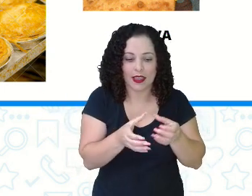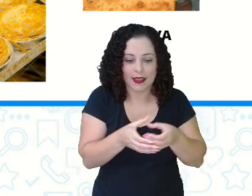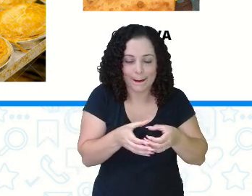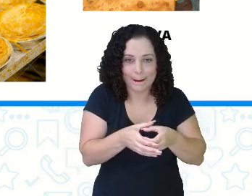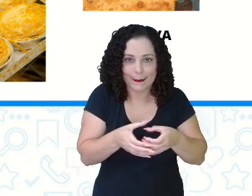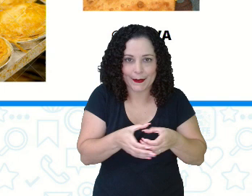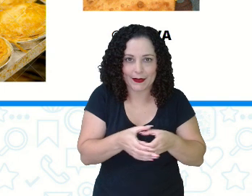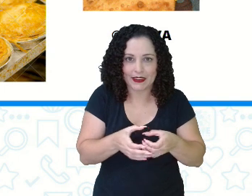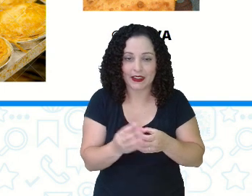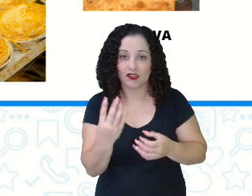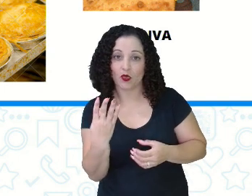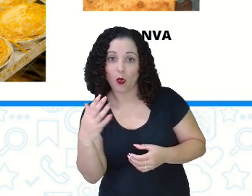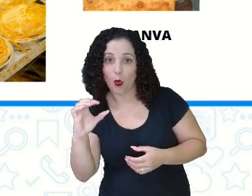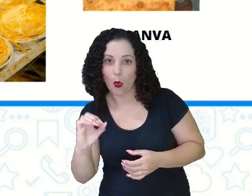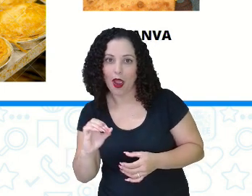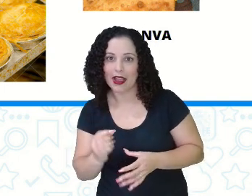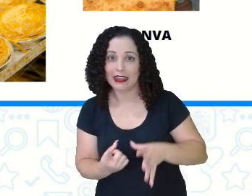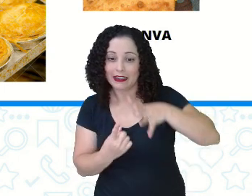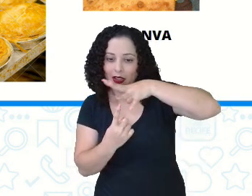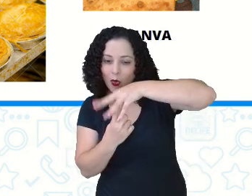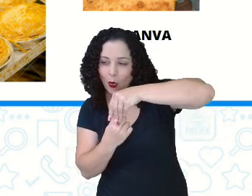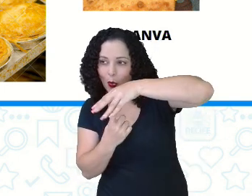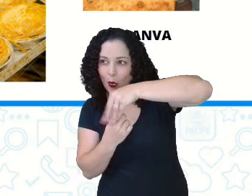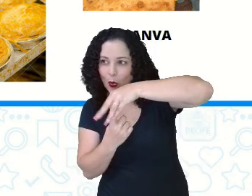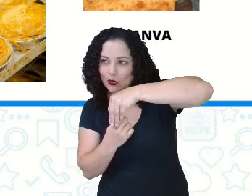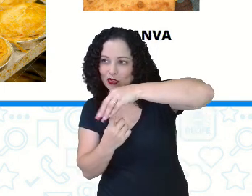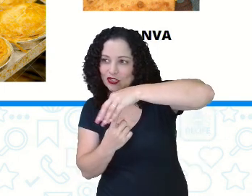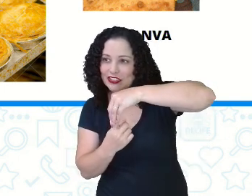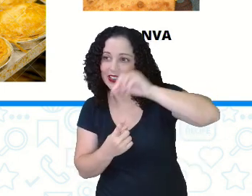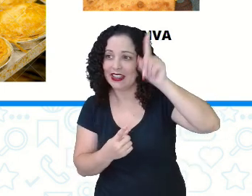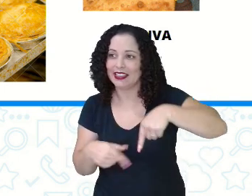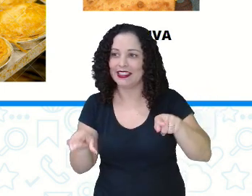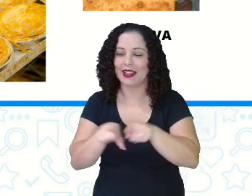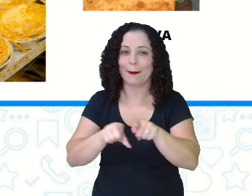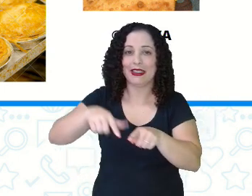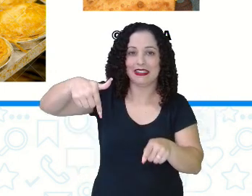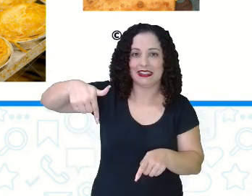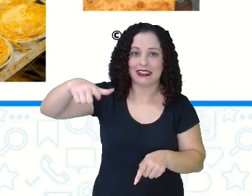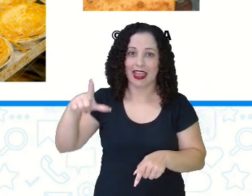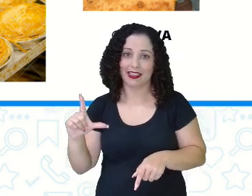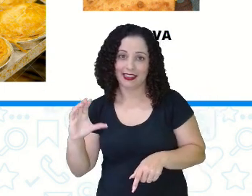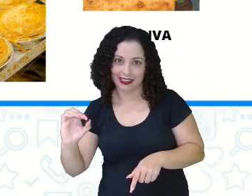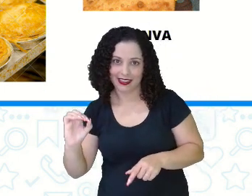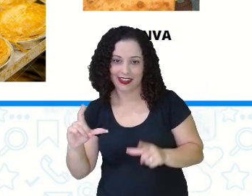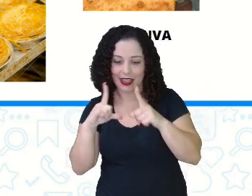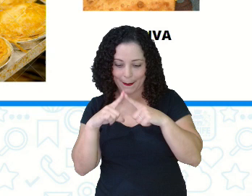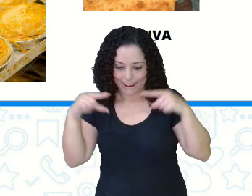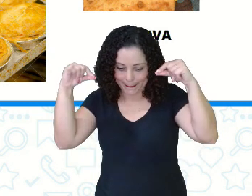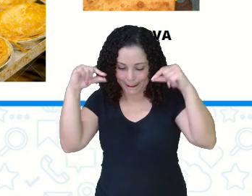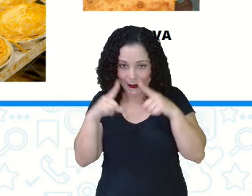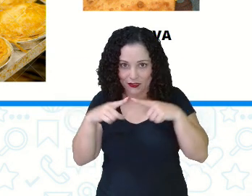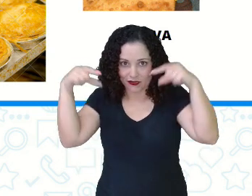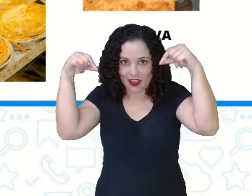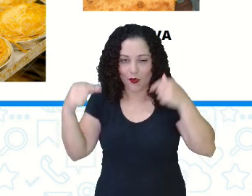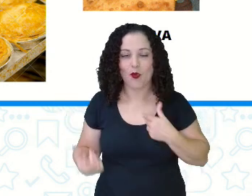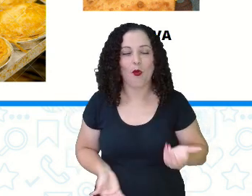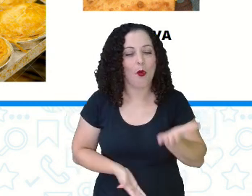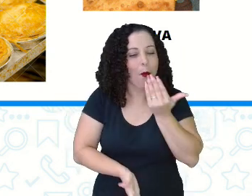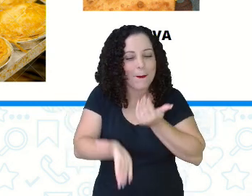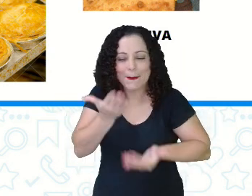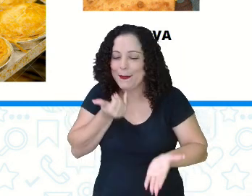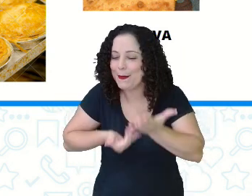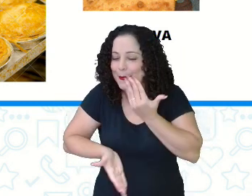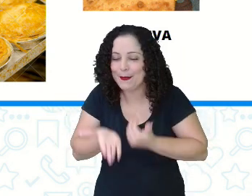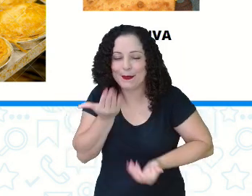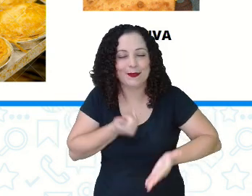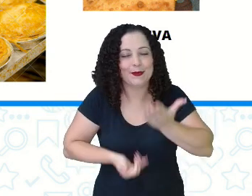e 70 pastéis. Olha os lanchinhos aí, minha gente. Eu comeria uns 3 de cada hoje. Hoje eu